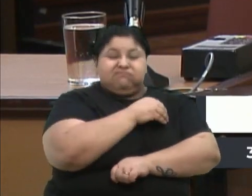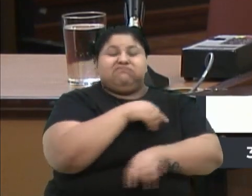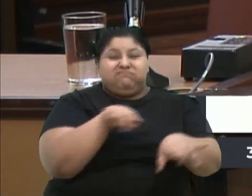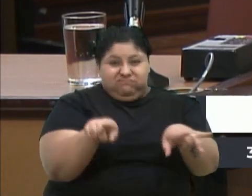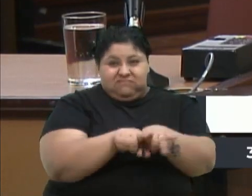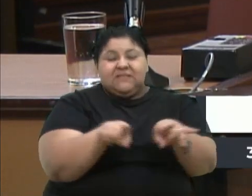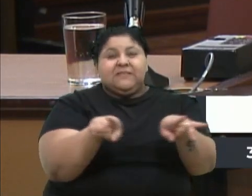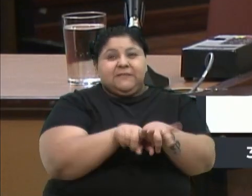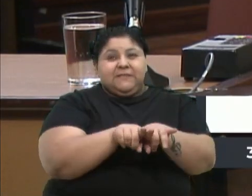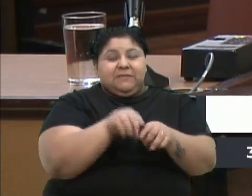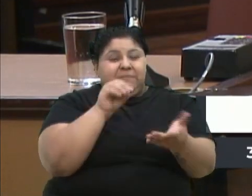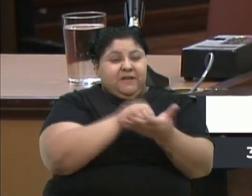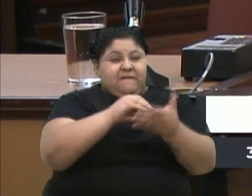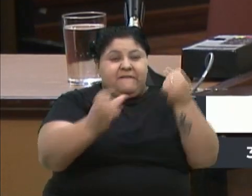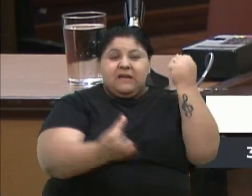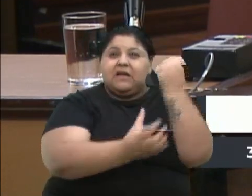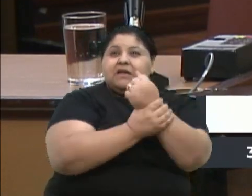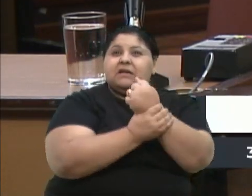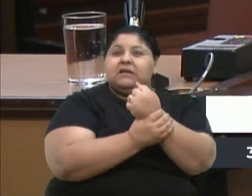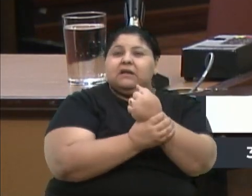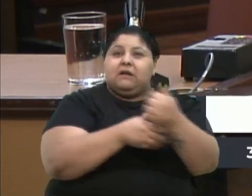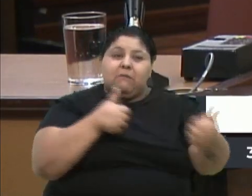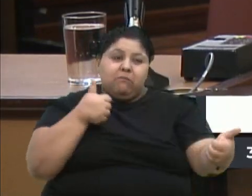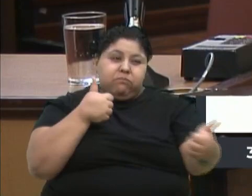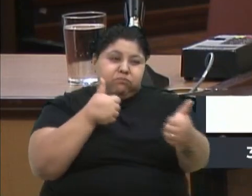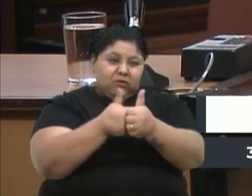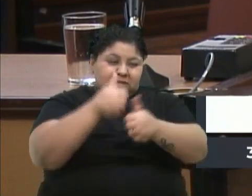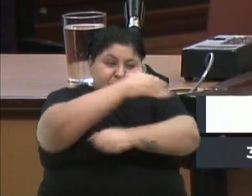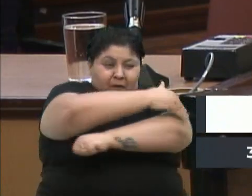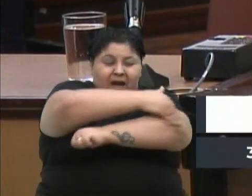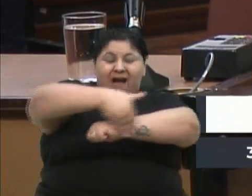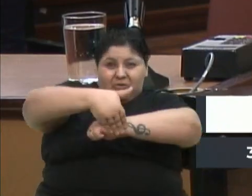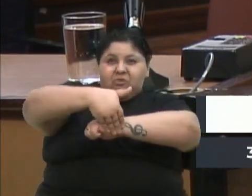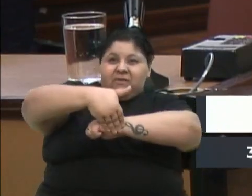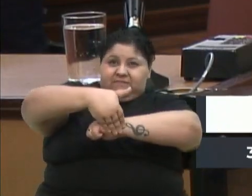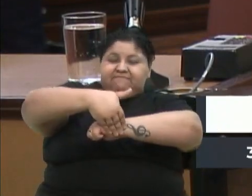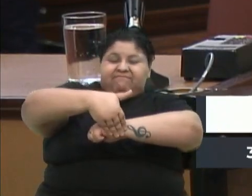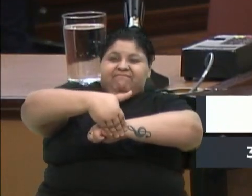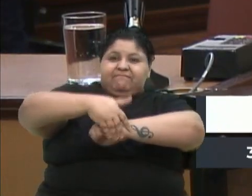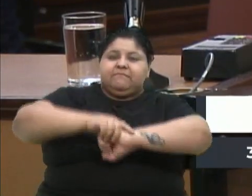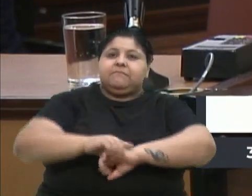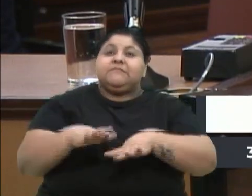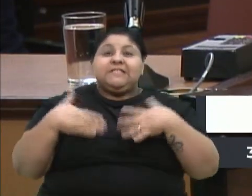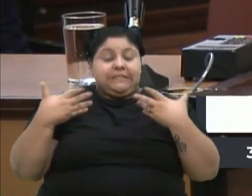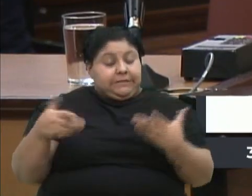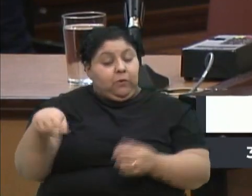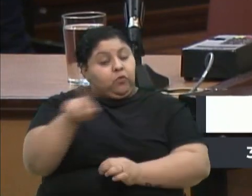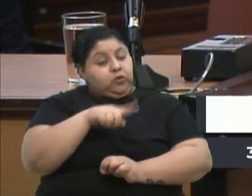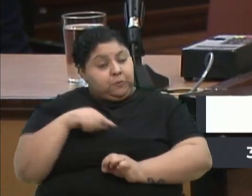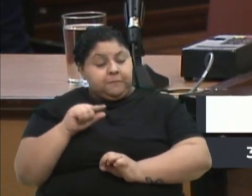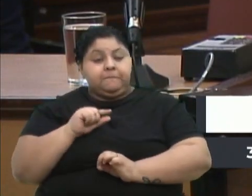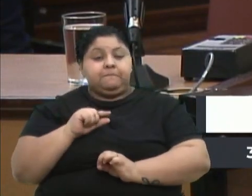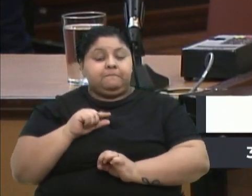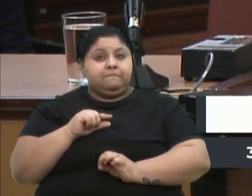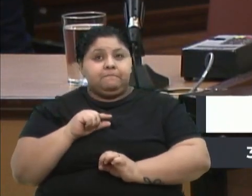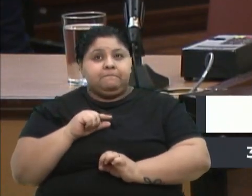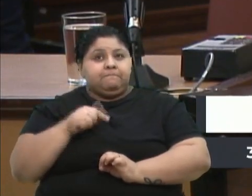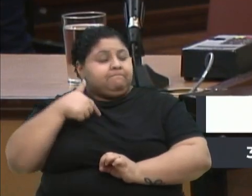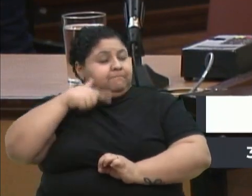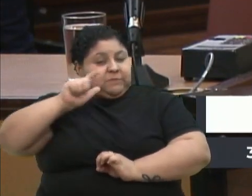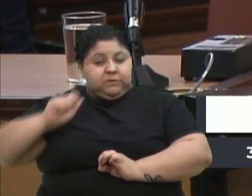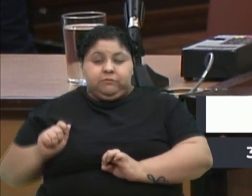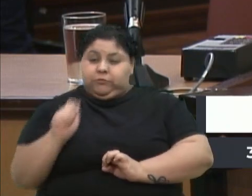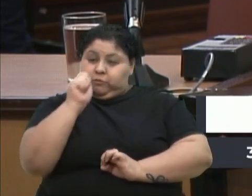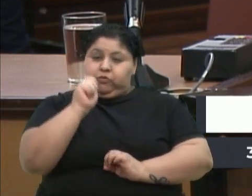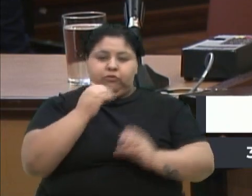de insegurança, vide que está muito próximo à rodovia. Então, cabe aqui a nós não temos o poder de